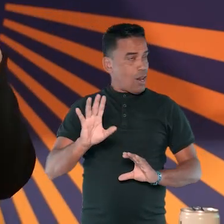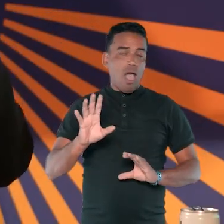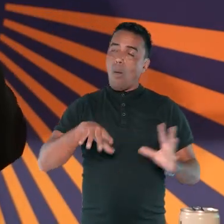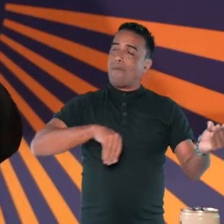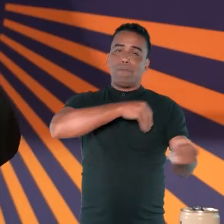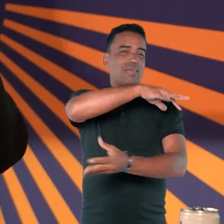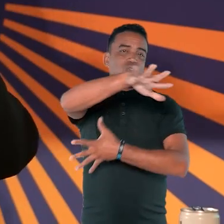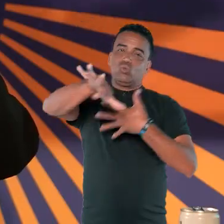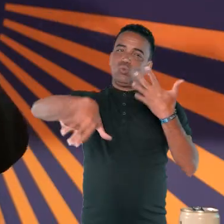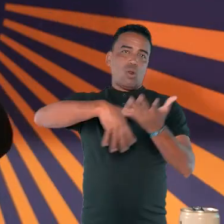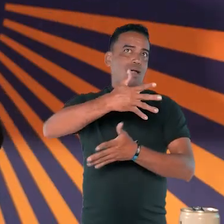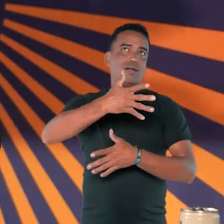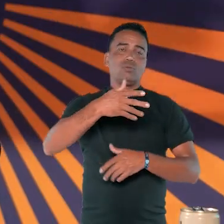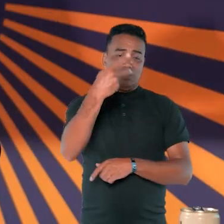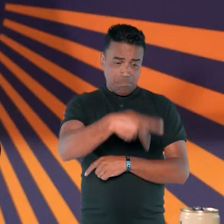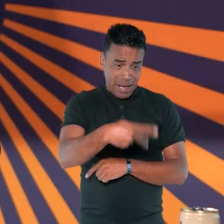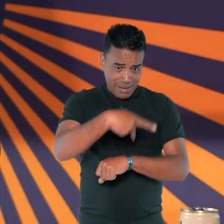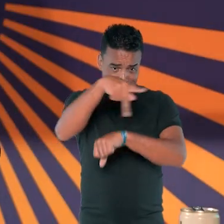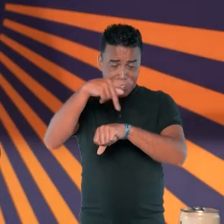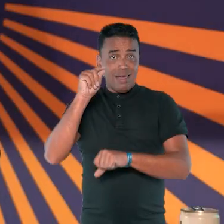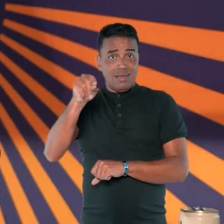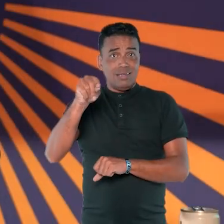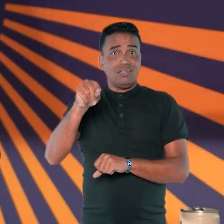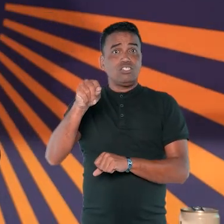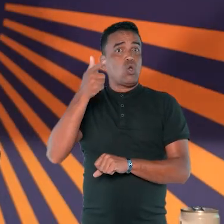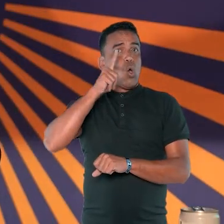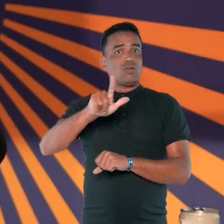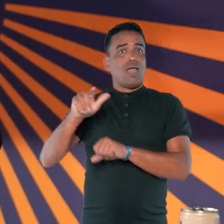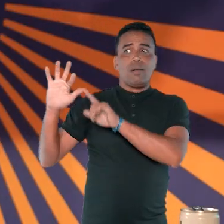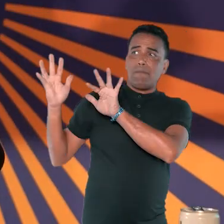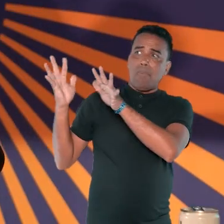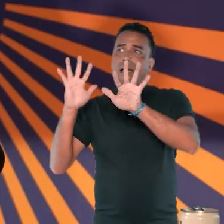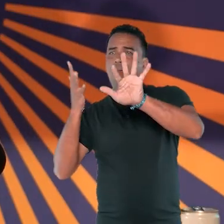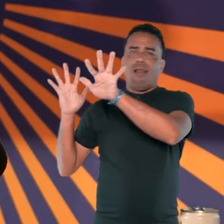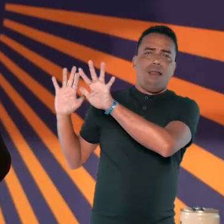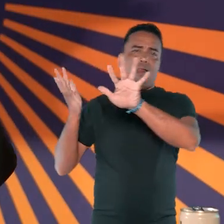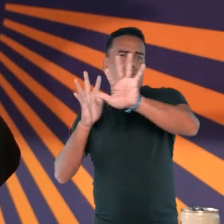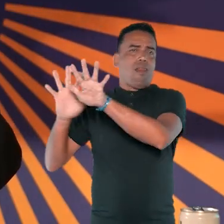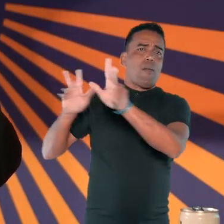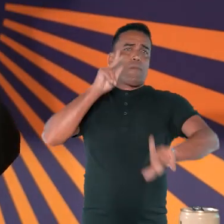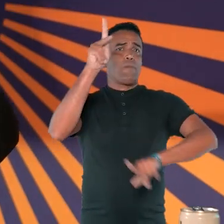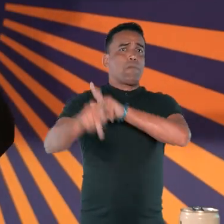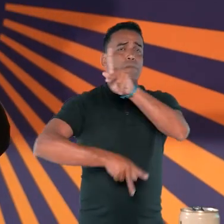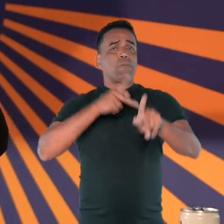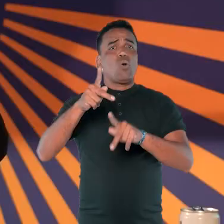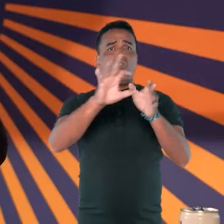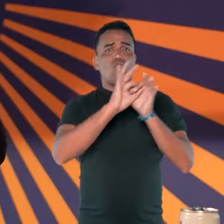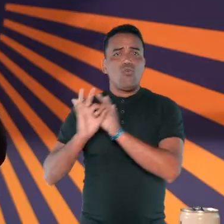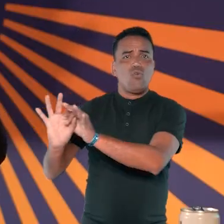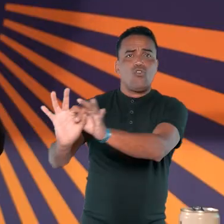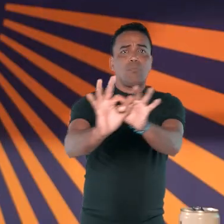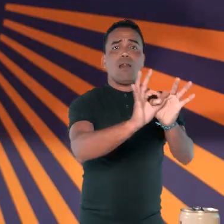que país é esse que consegue levar este povo todo para se